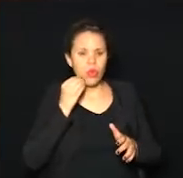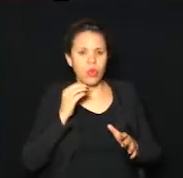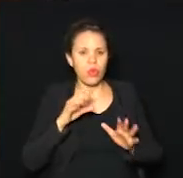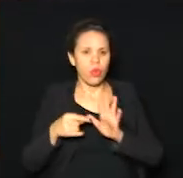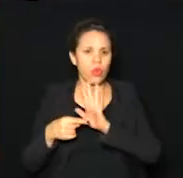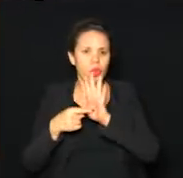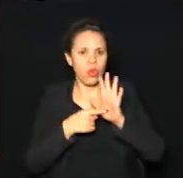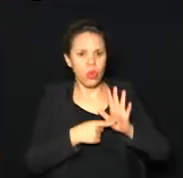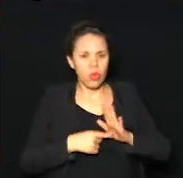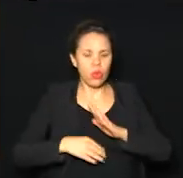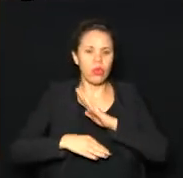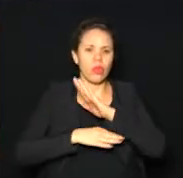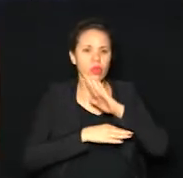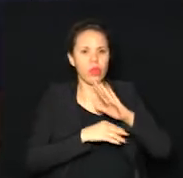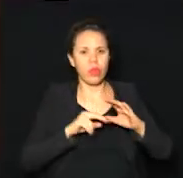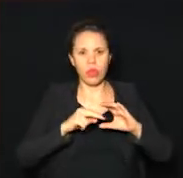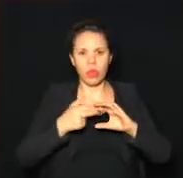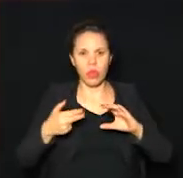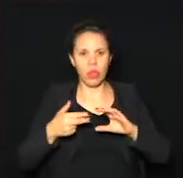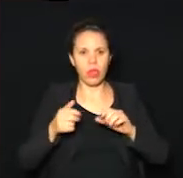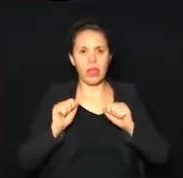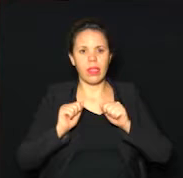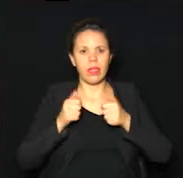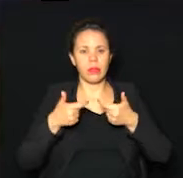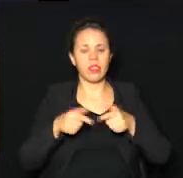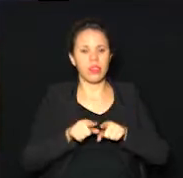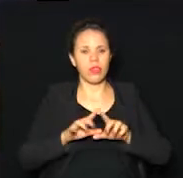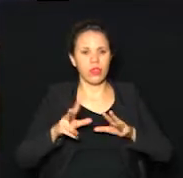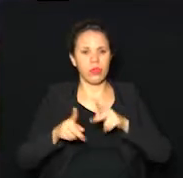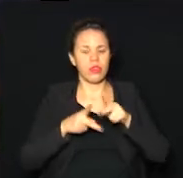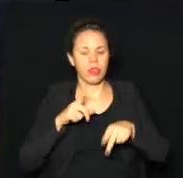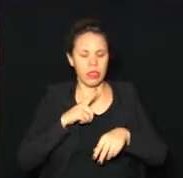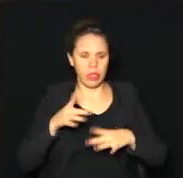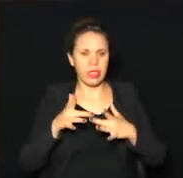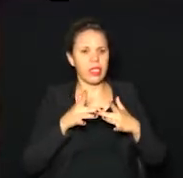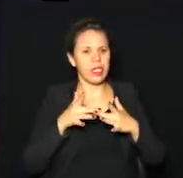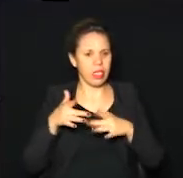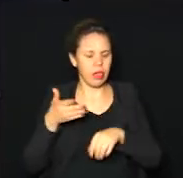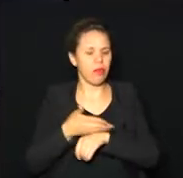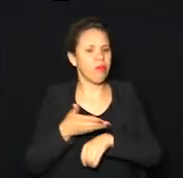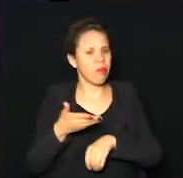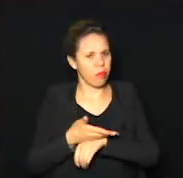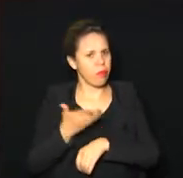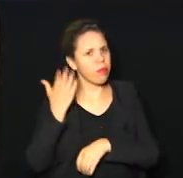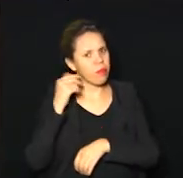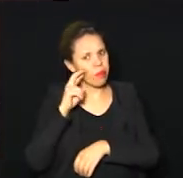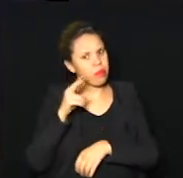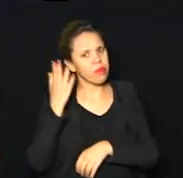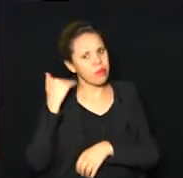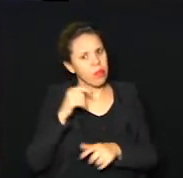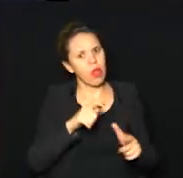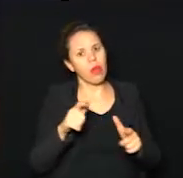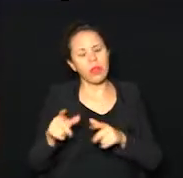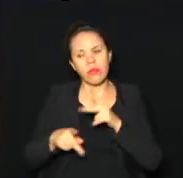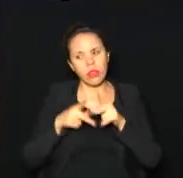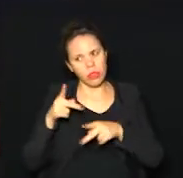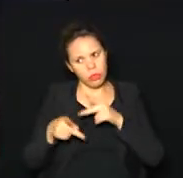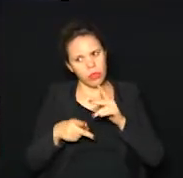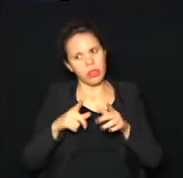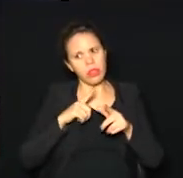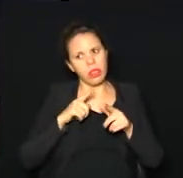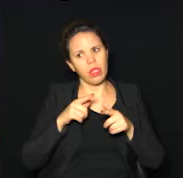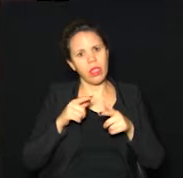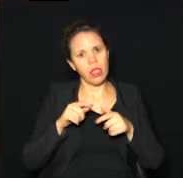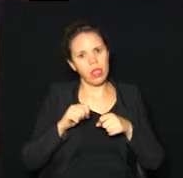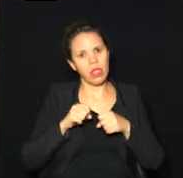as câmaras, em todas as assembleias legislativas, mas que o povo tem que ter acesso, o povo tem que ter local onde eles possam